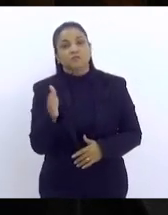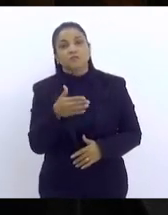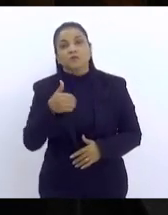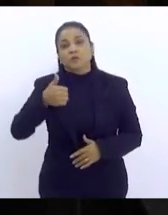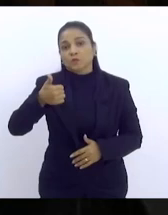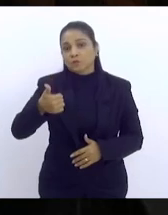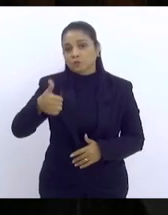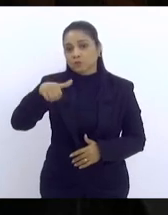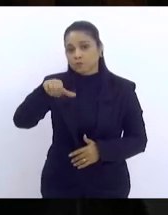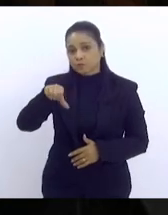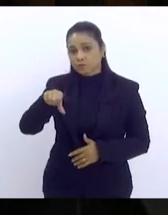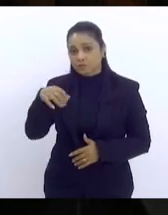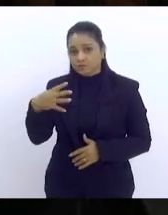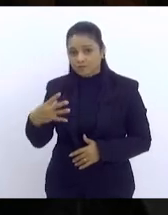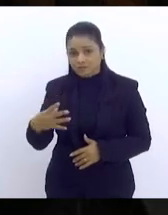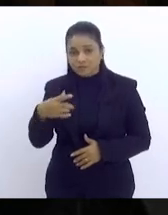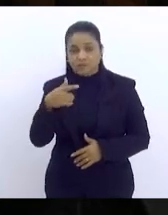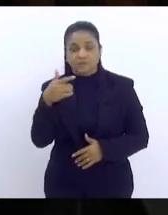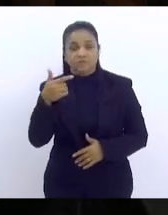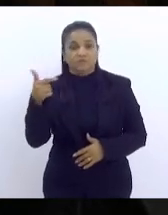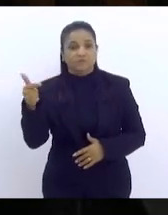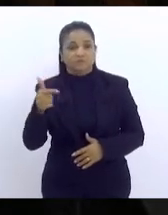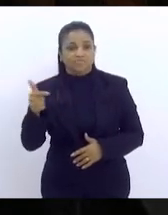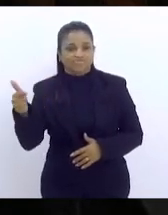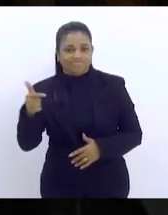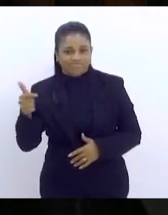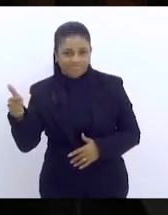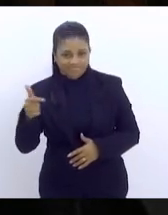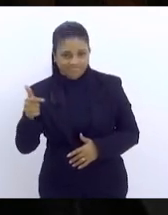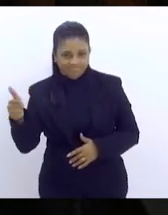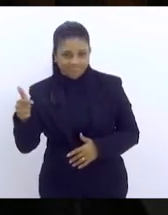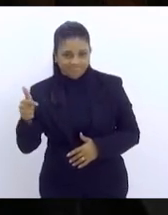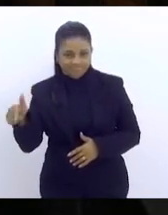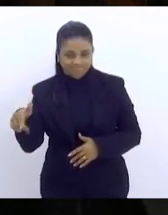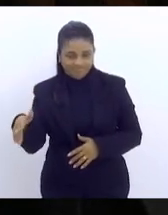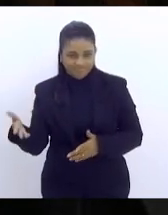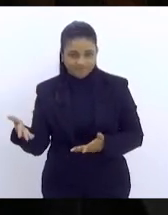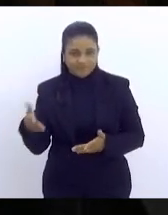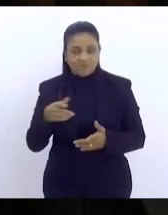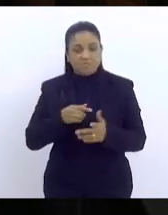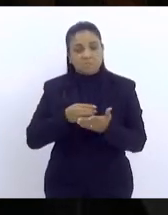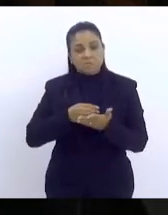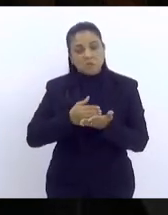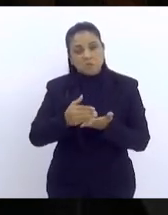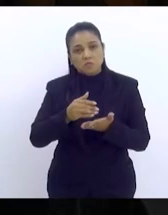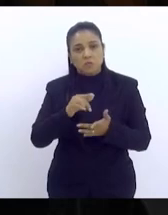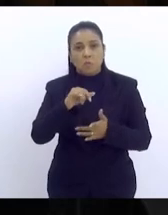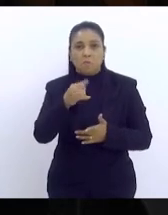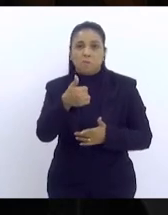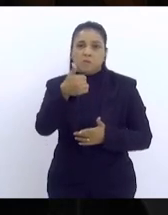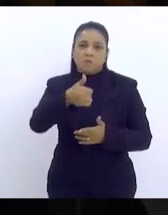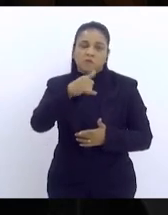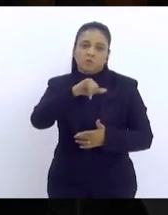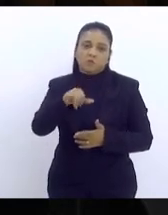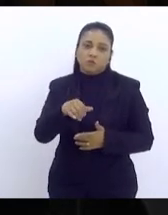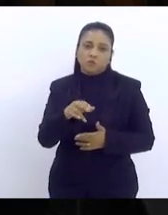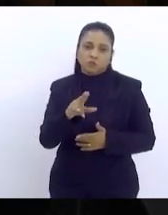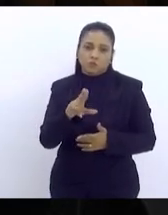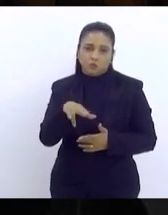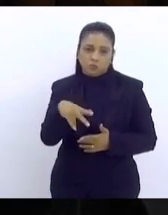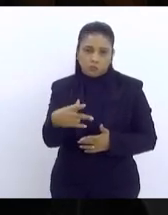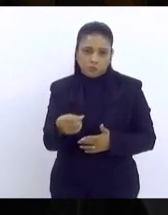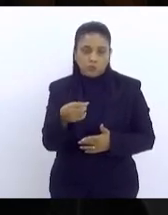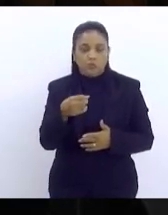2022 que passou a vigorar a partir de primeiro de julho de 2022